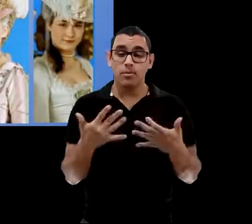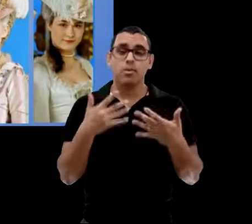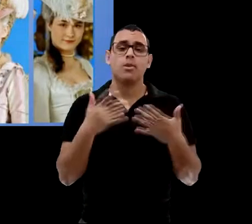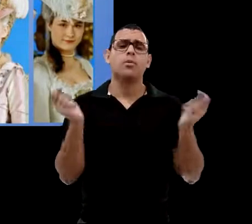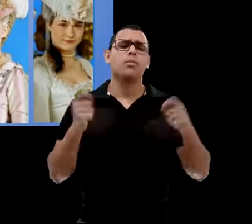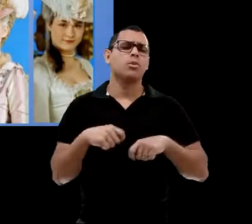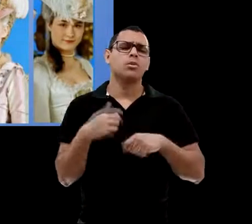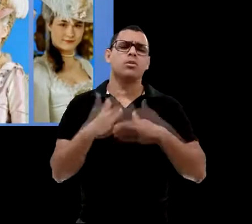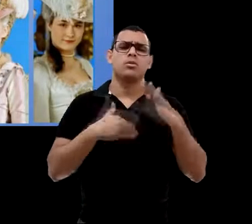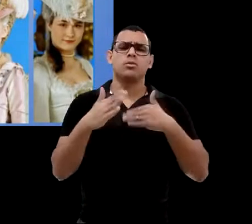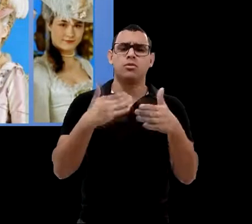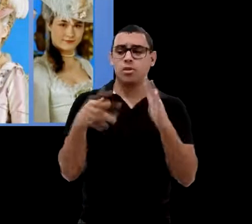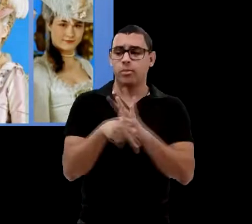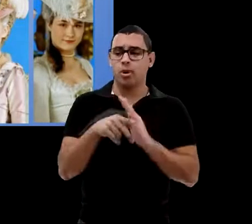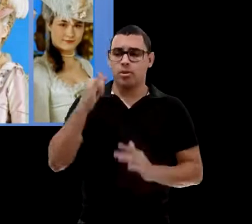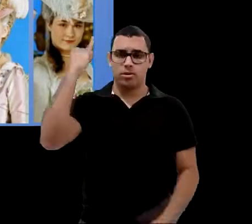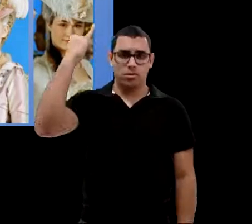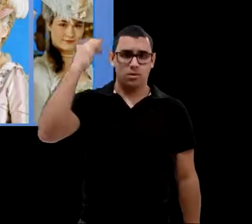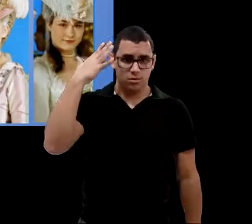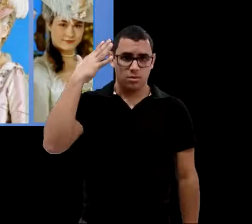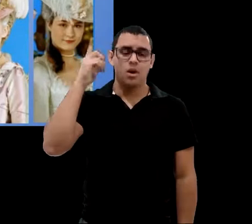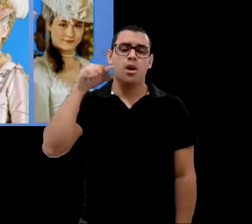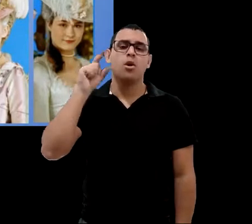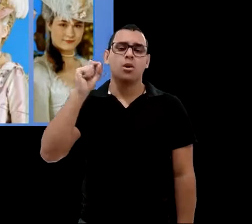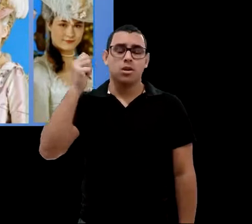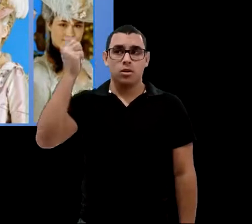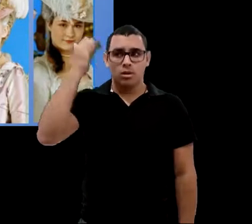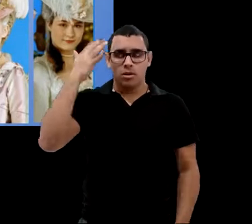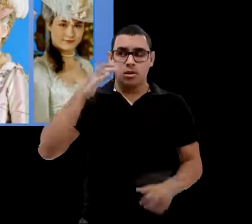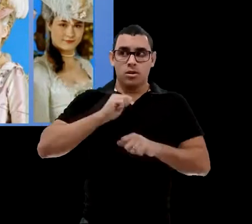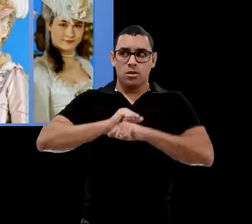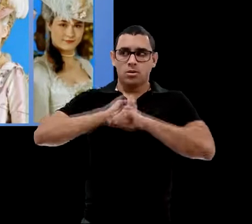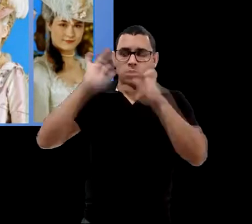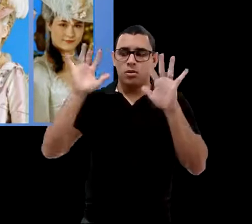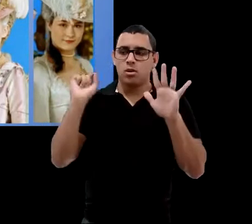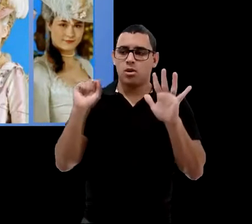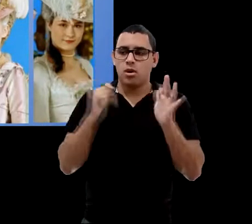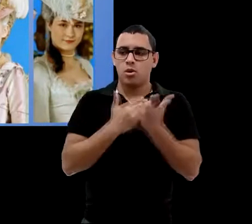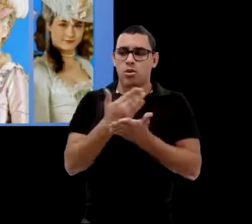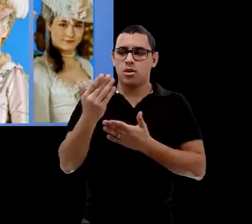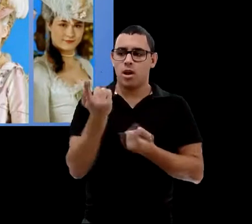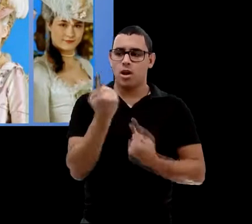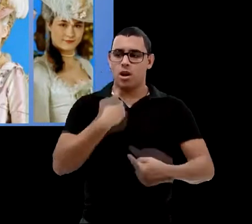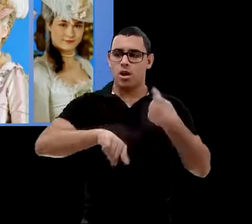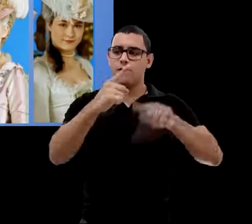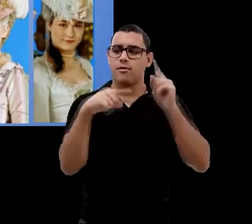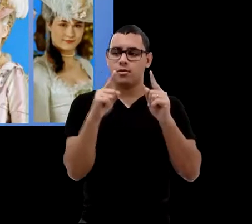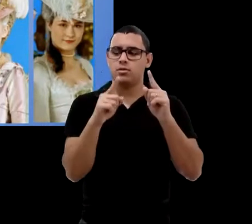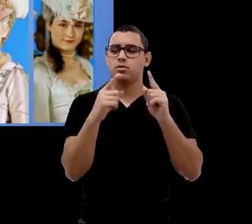como eu disse, as condições para o desenvolvimento do iluminismo. Nós temos a Revolução Científica do século